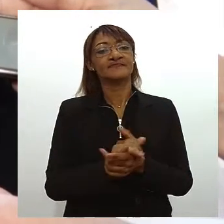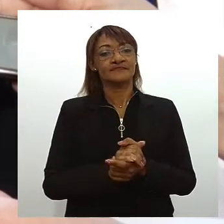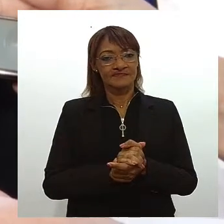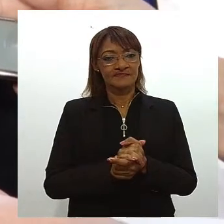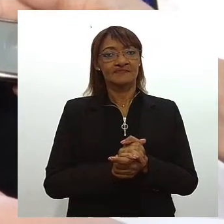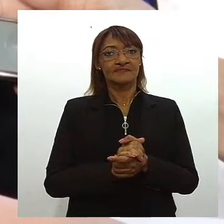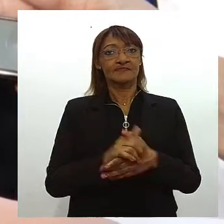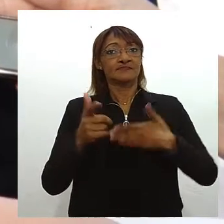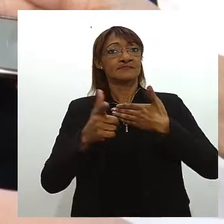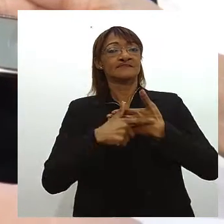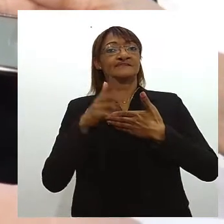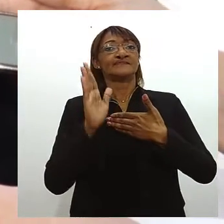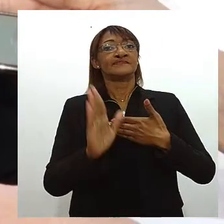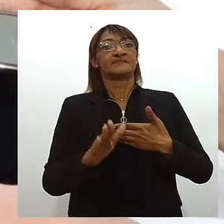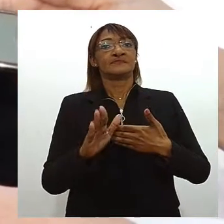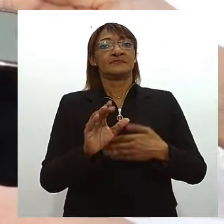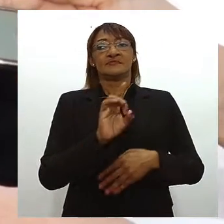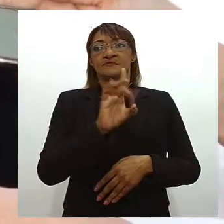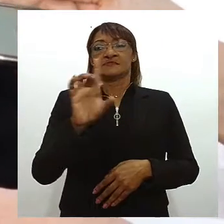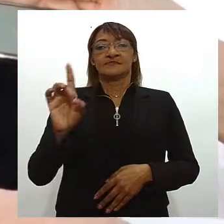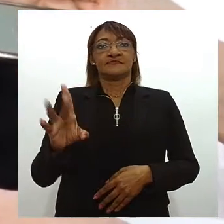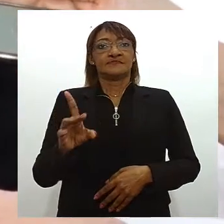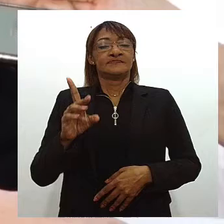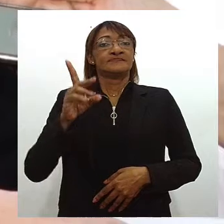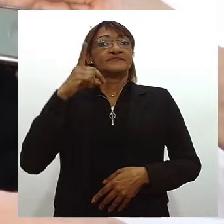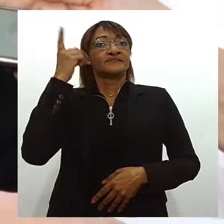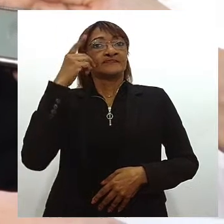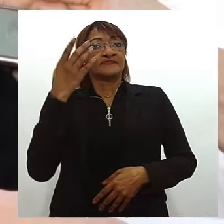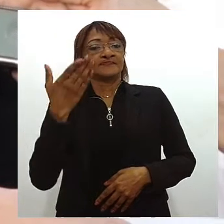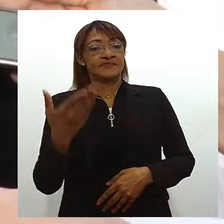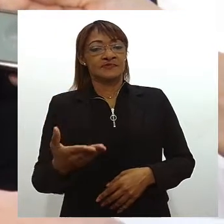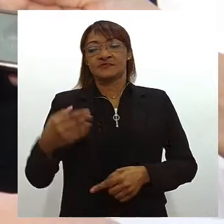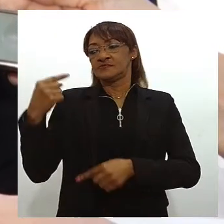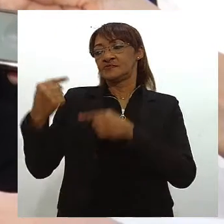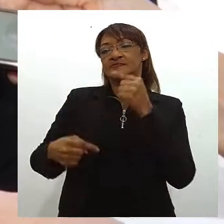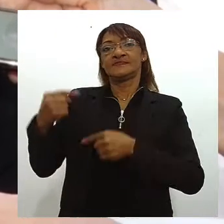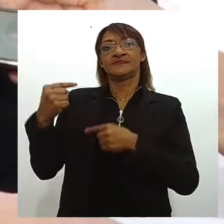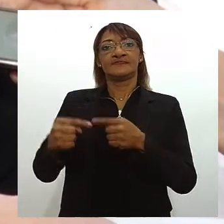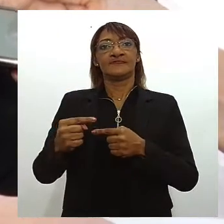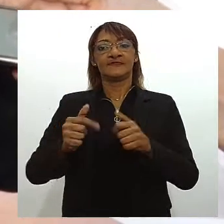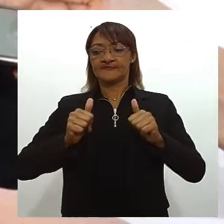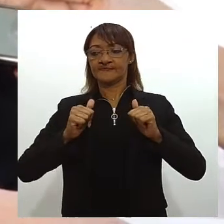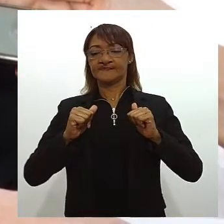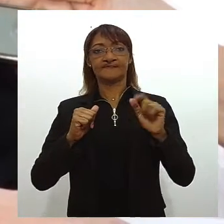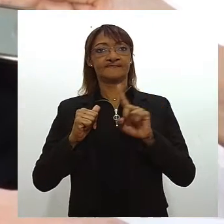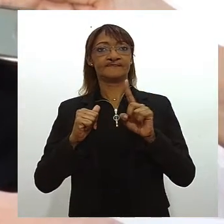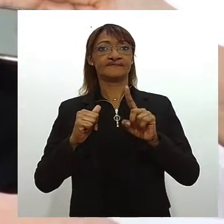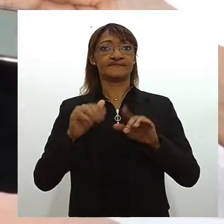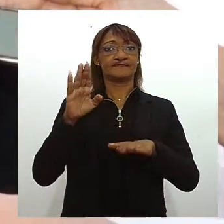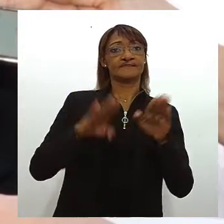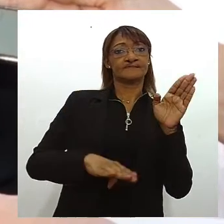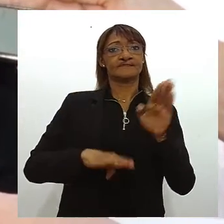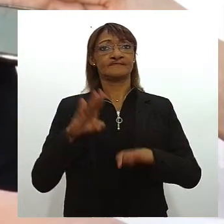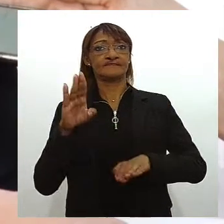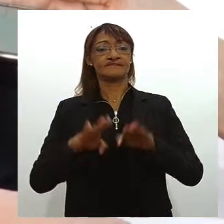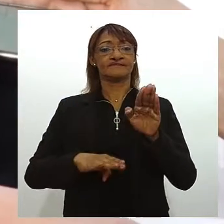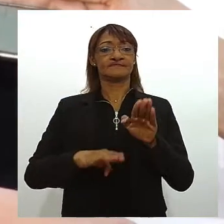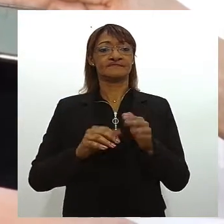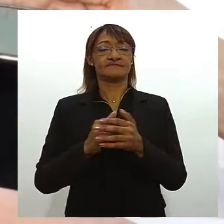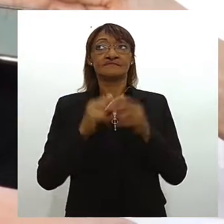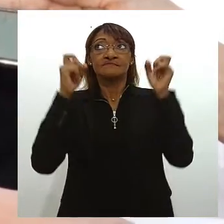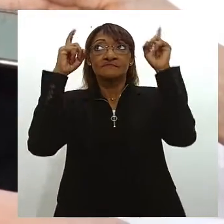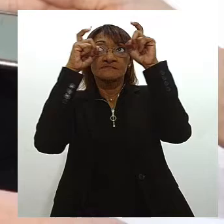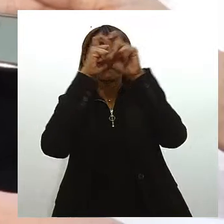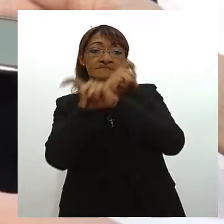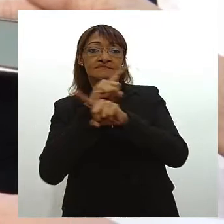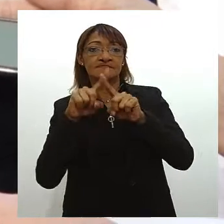a função do Parlamento, é ser um espaço de discussão e não se abster de discussões que às vezes são duras, são difíceis, mas